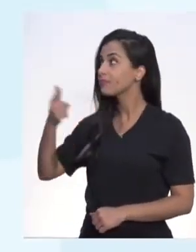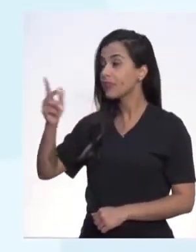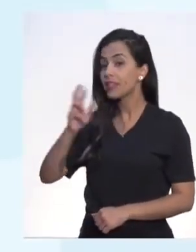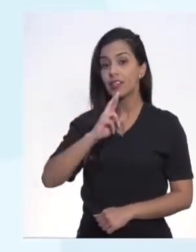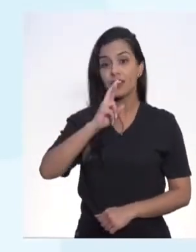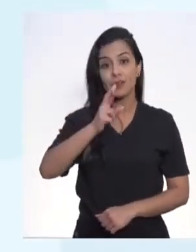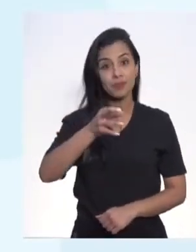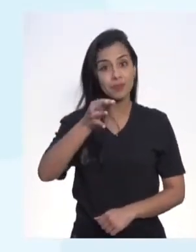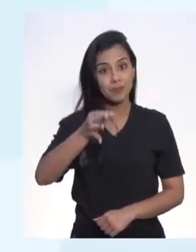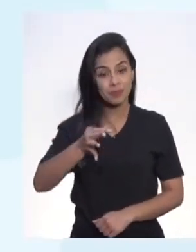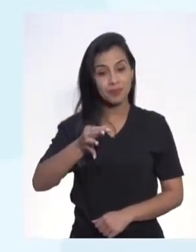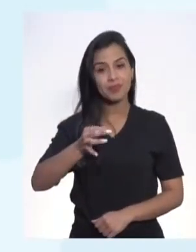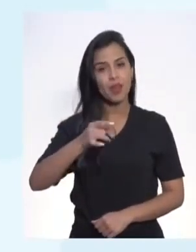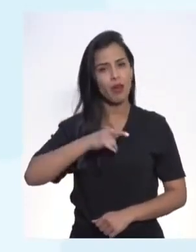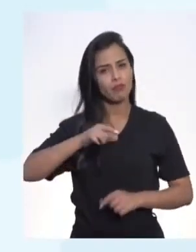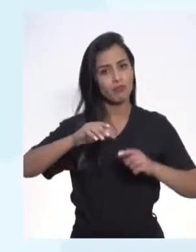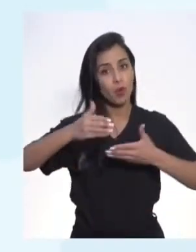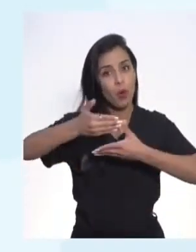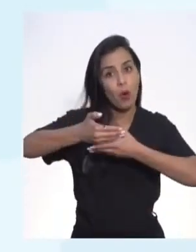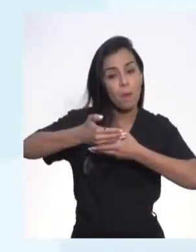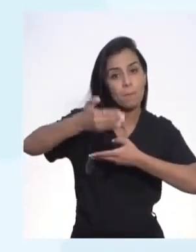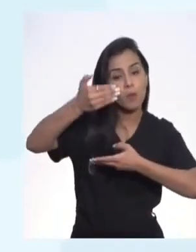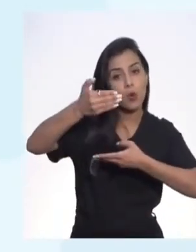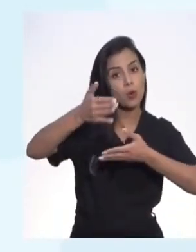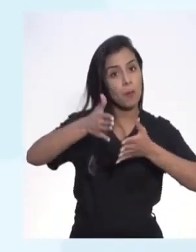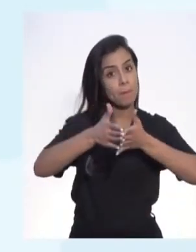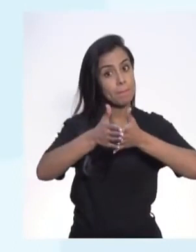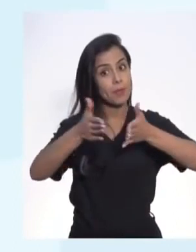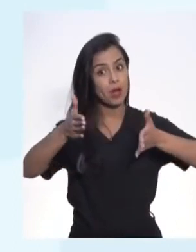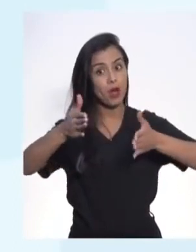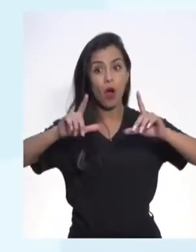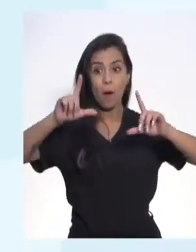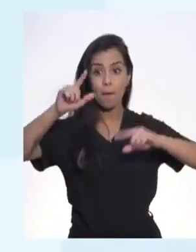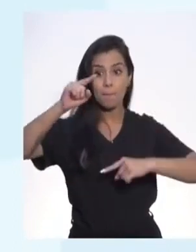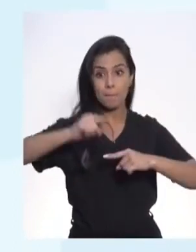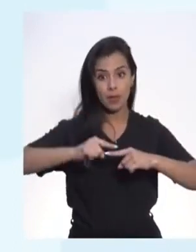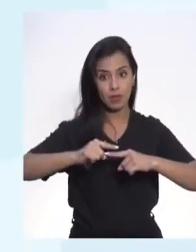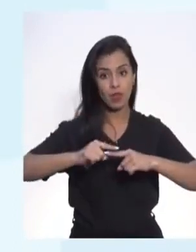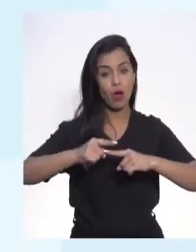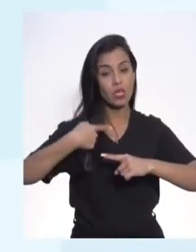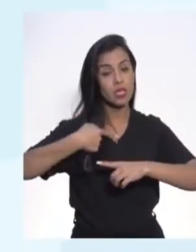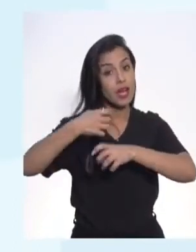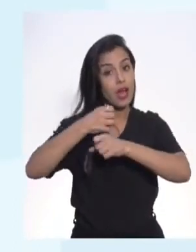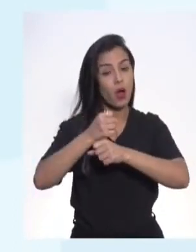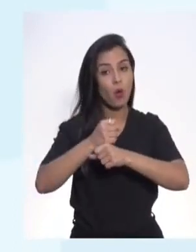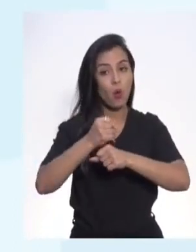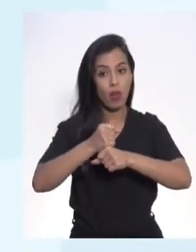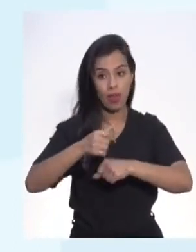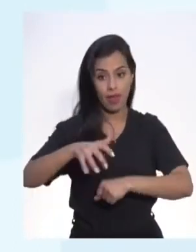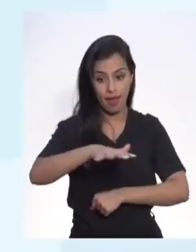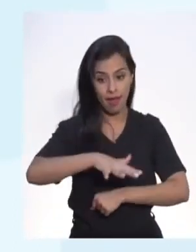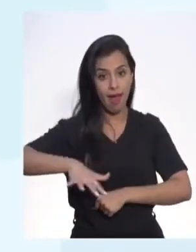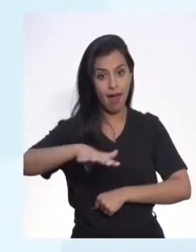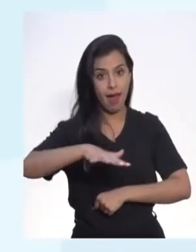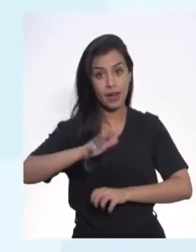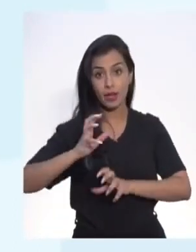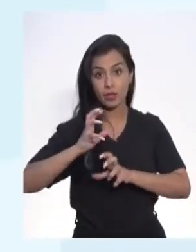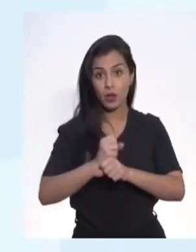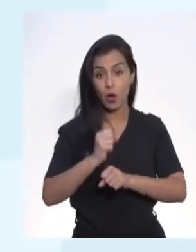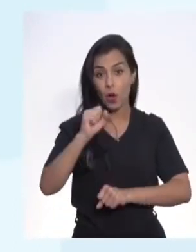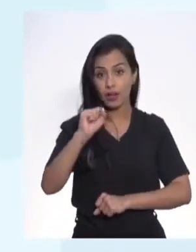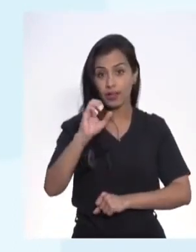fiz o cálculo dos 40 metros, lado menor, que são os 2 metros, e calculei essa área que dá 80 metros